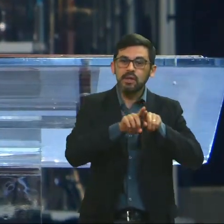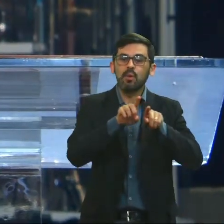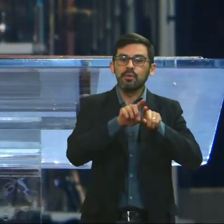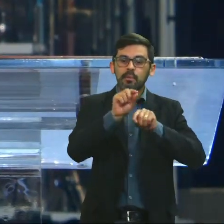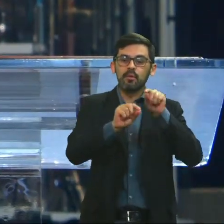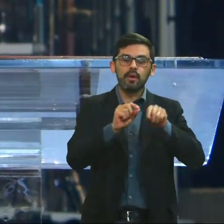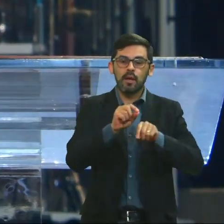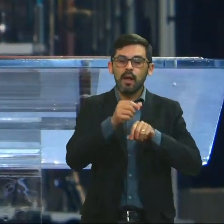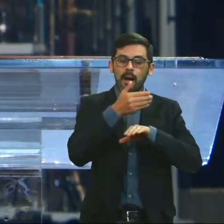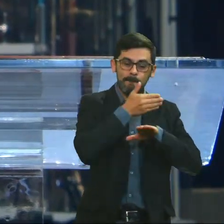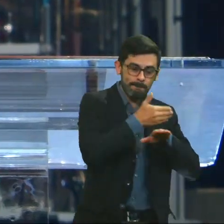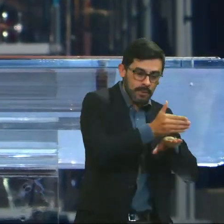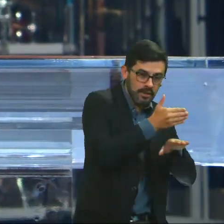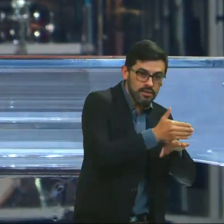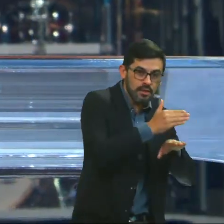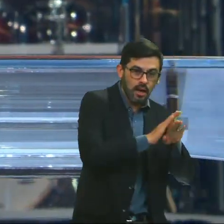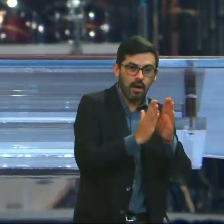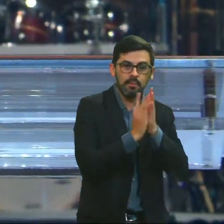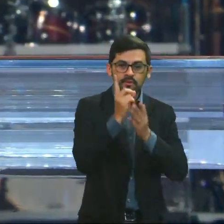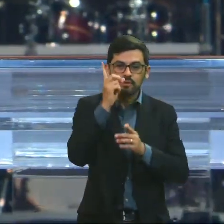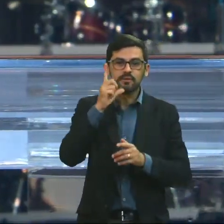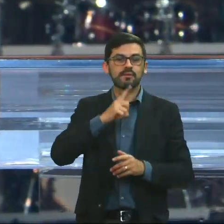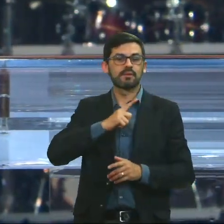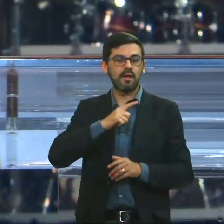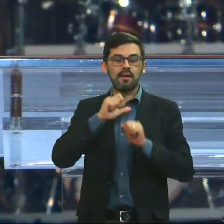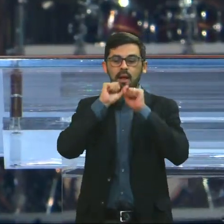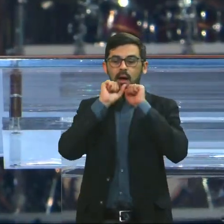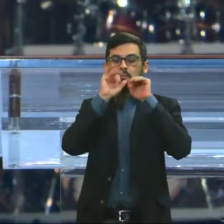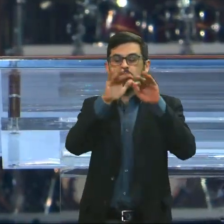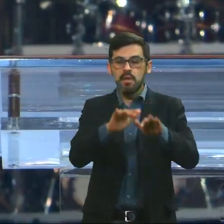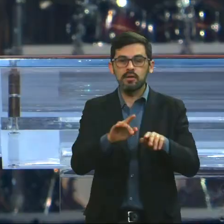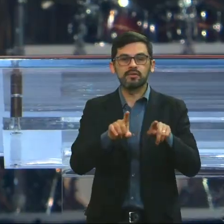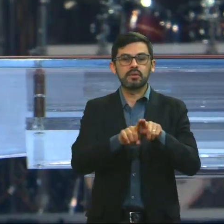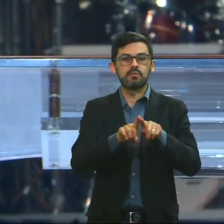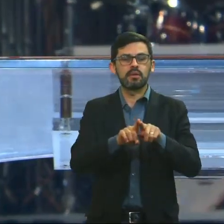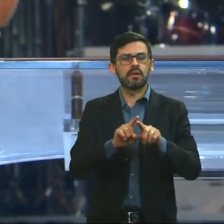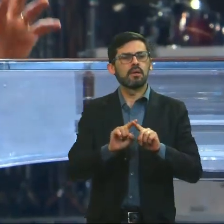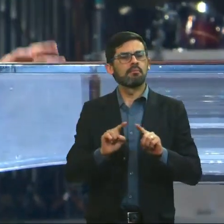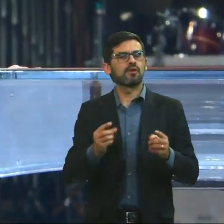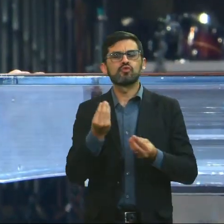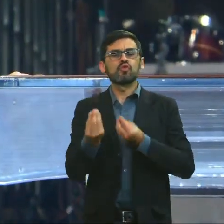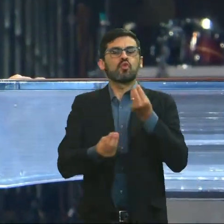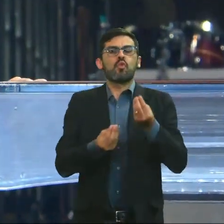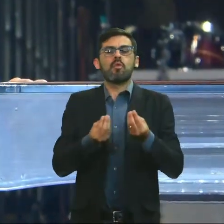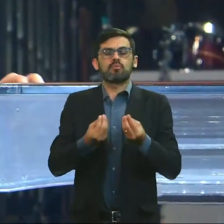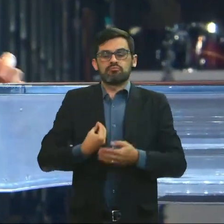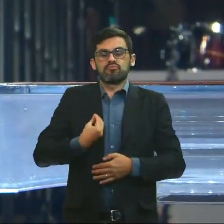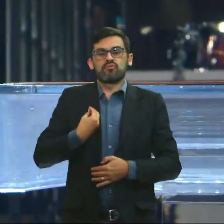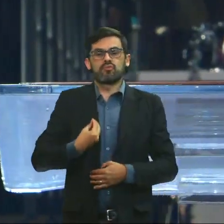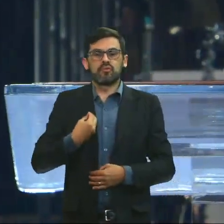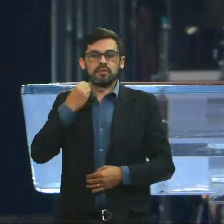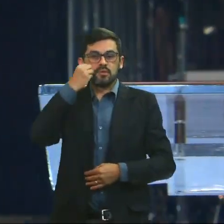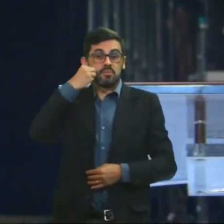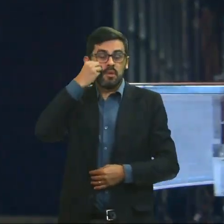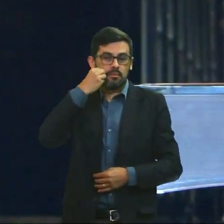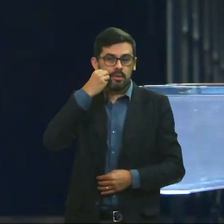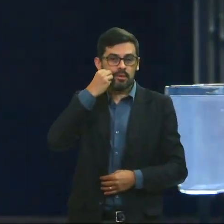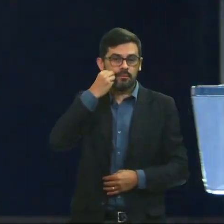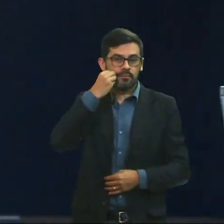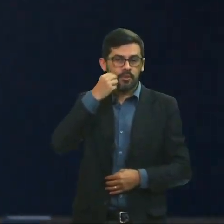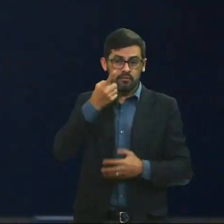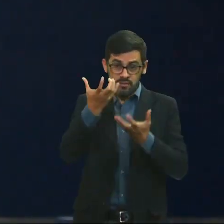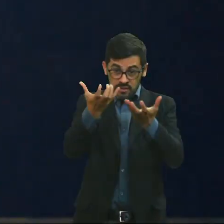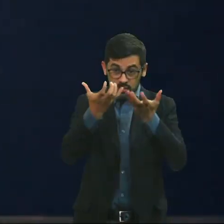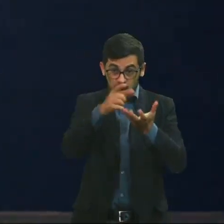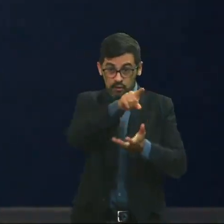de Deus de forma prática, que eles vão ser abençoados. Mas como é que a gente vive isso? Deixa eu explicar algo. Quantos querem que